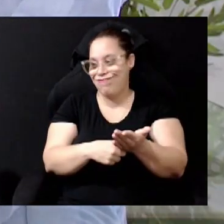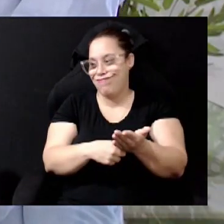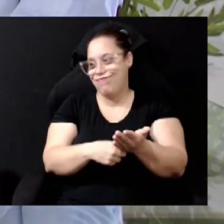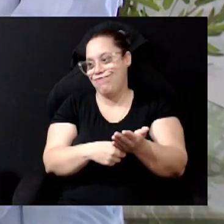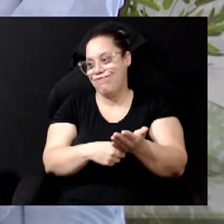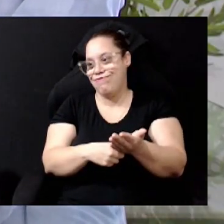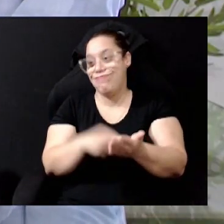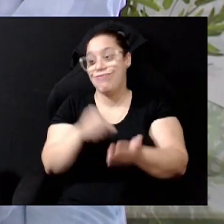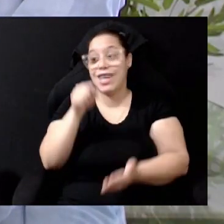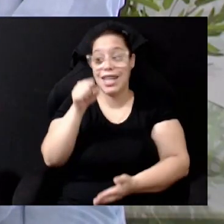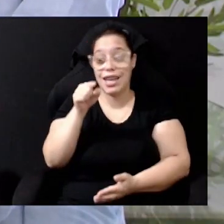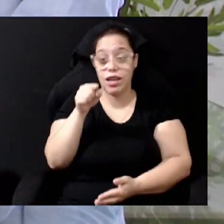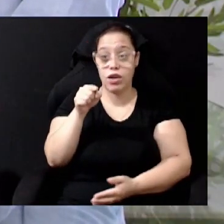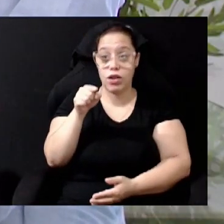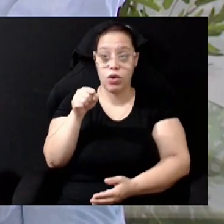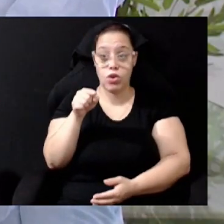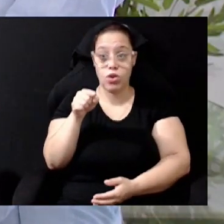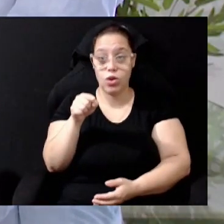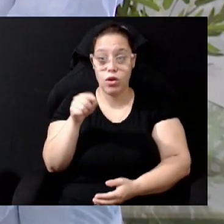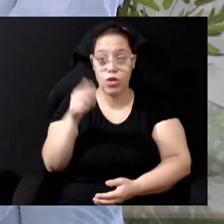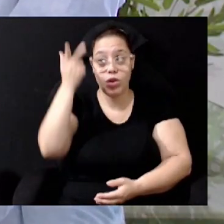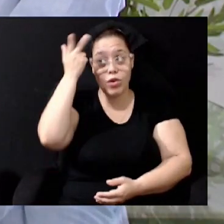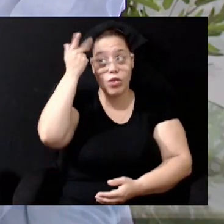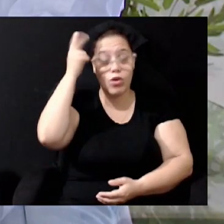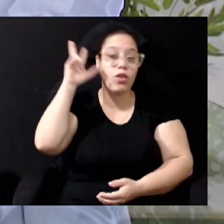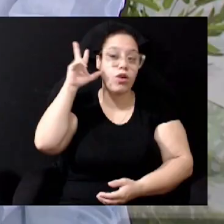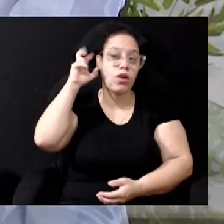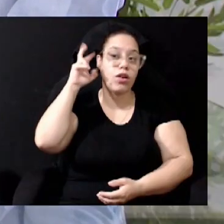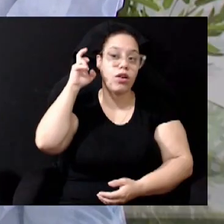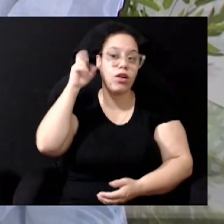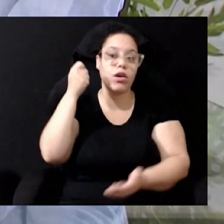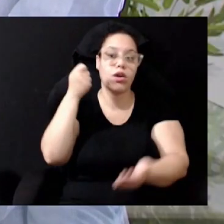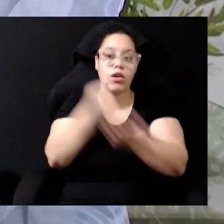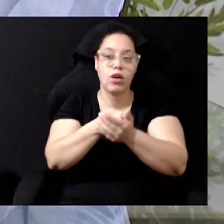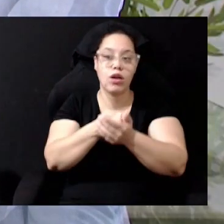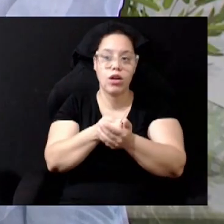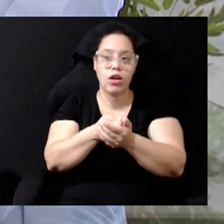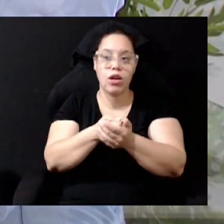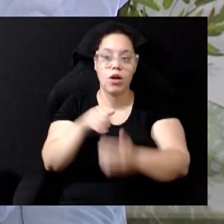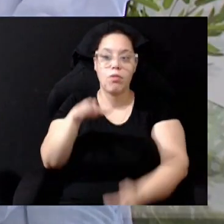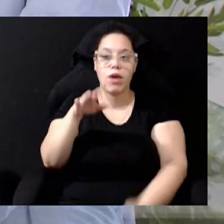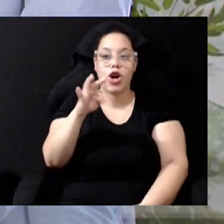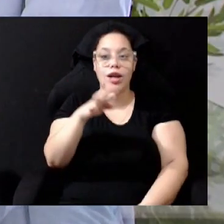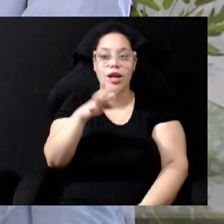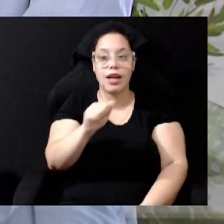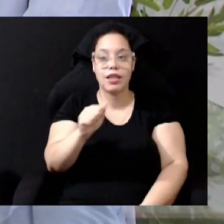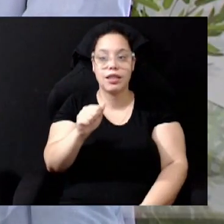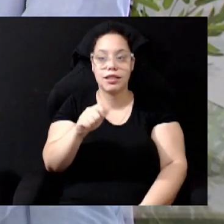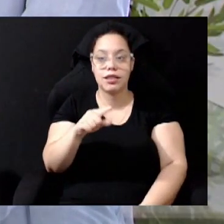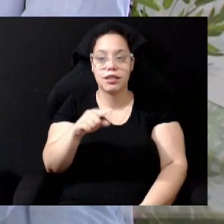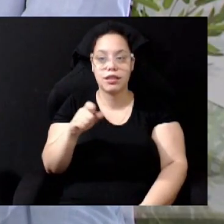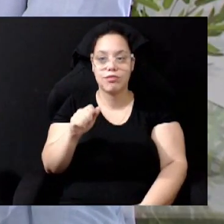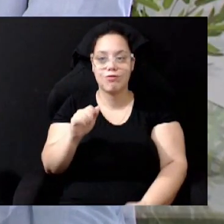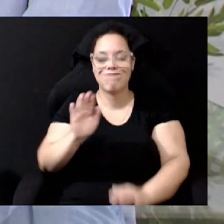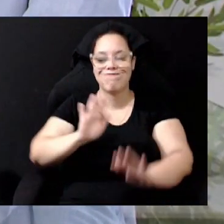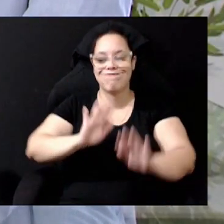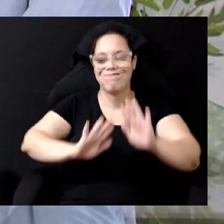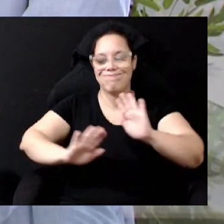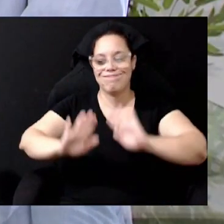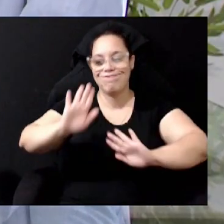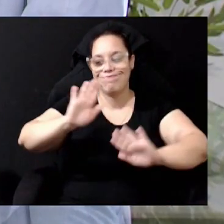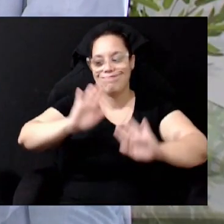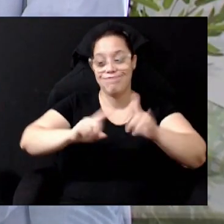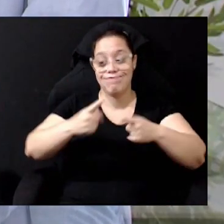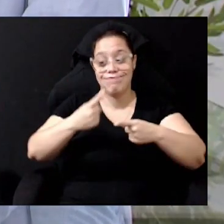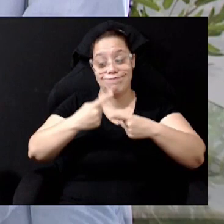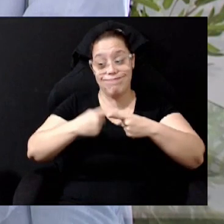o que é super comum a gente ouvir é: paga aquilo que tem a maior taxa. Mas tem que tomar um pouco de cuidado. Por quê?